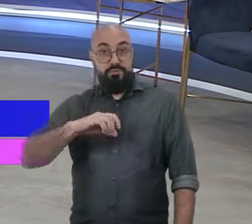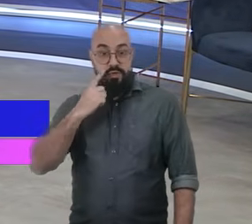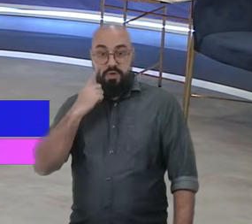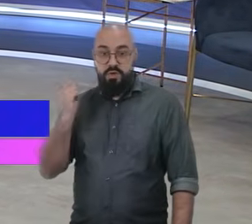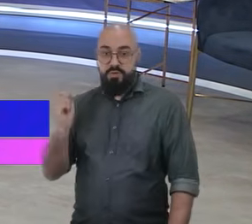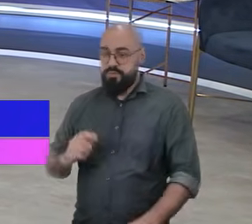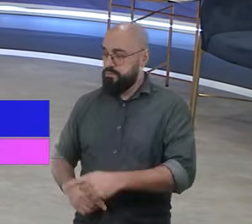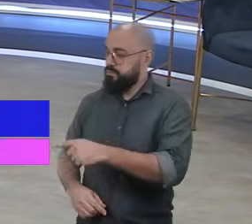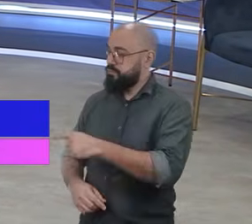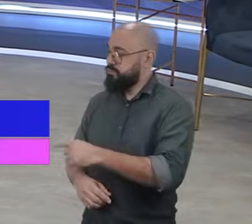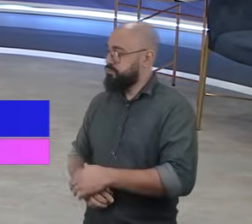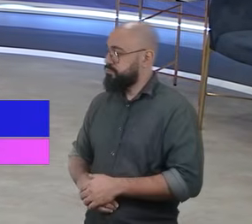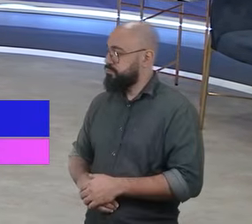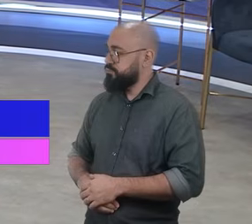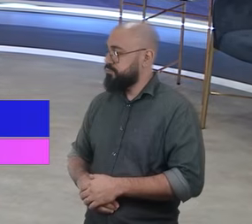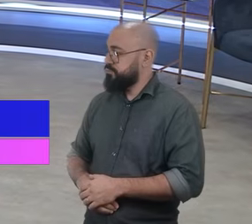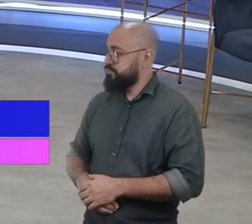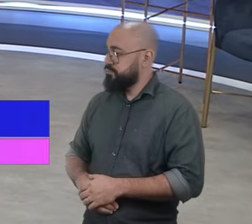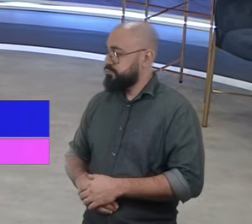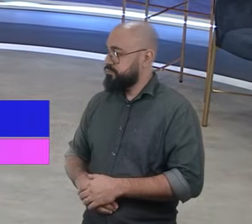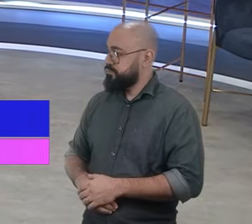982 44